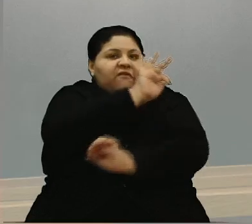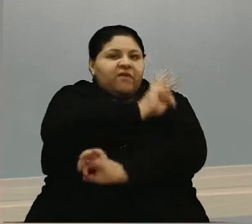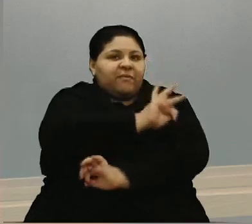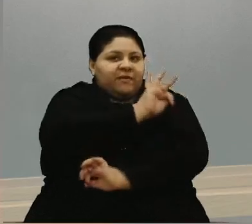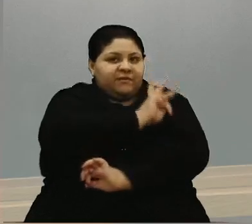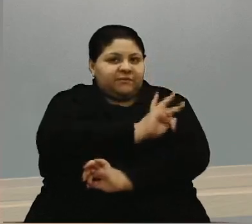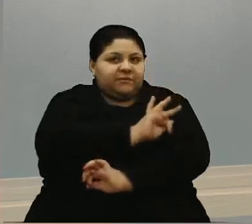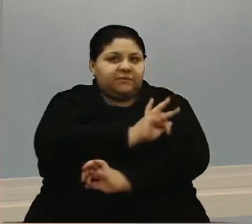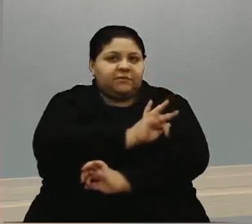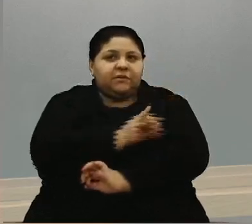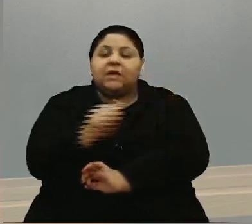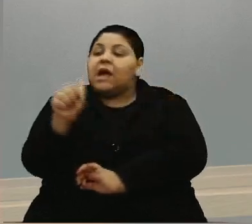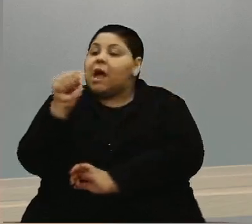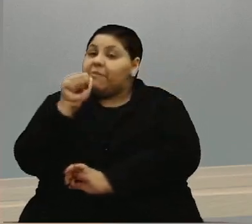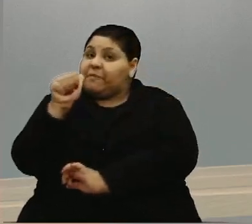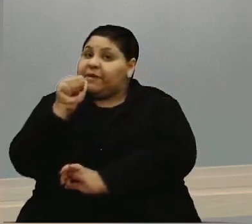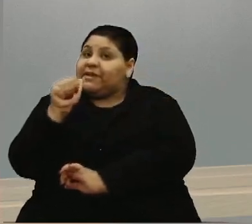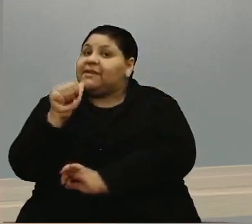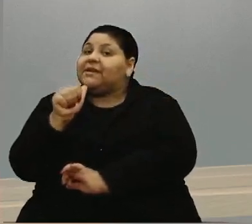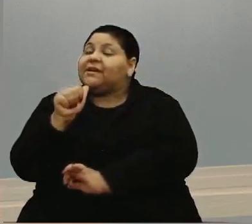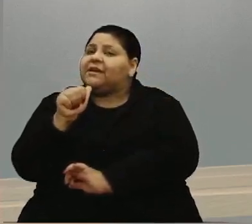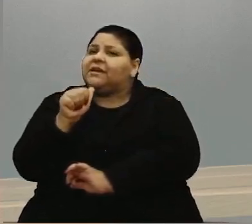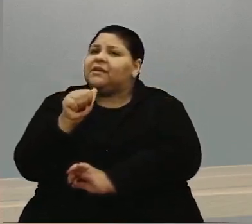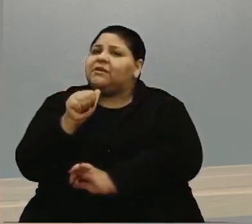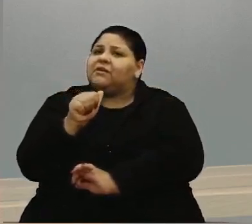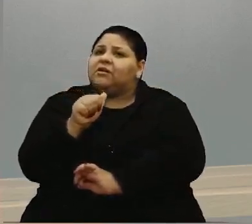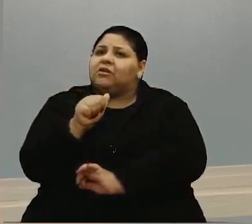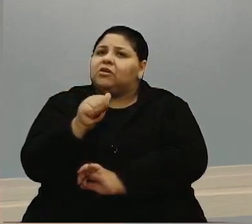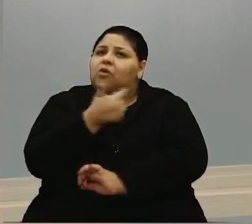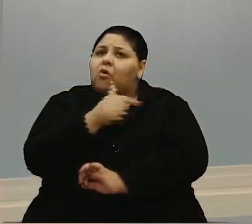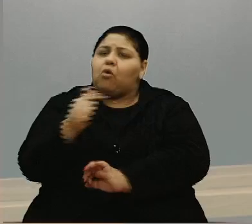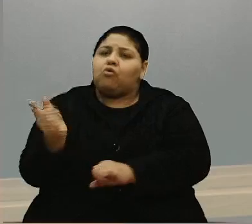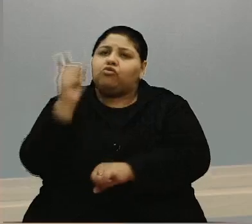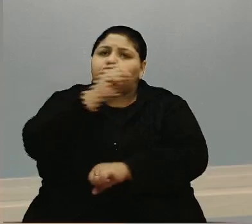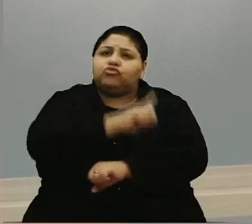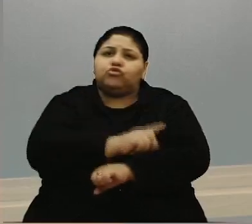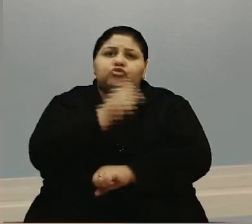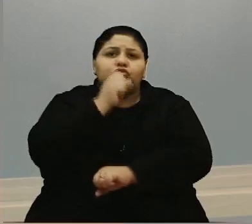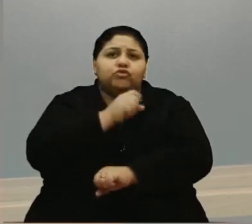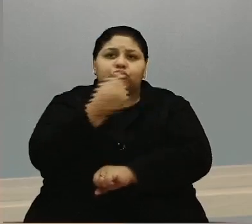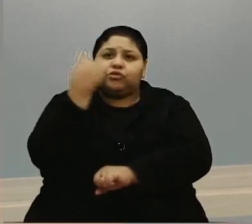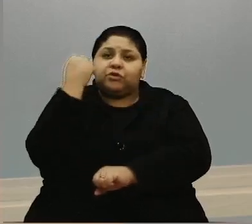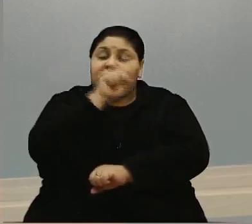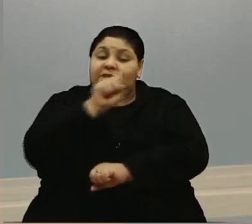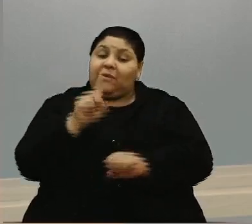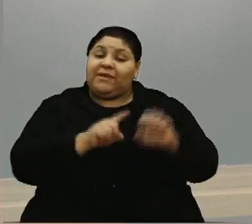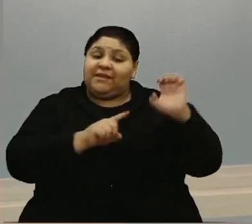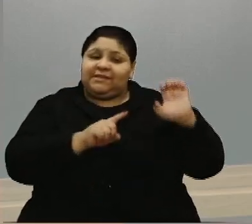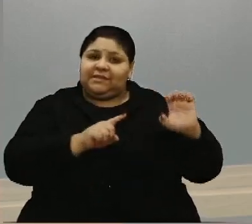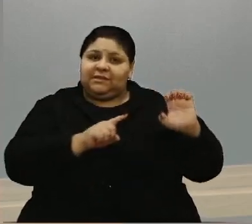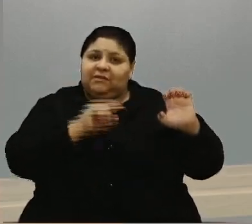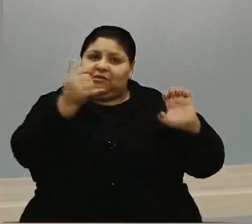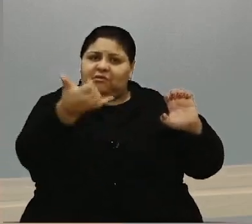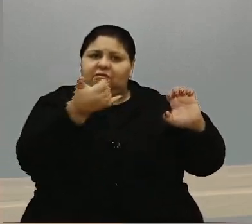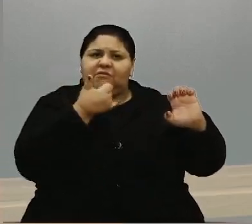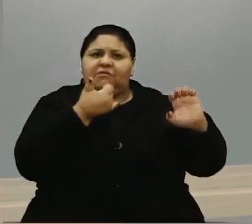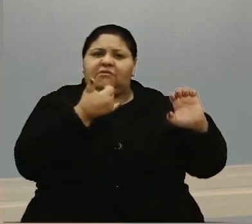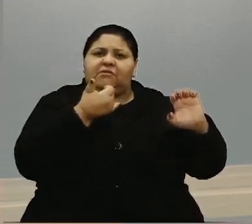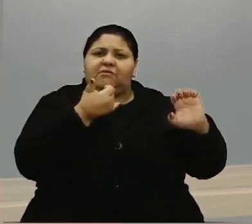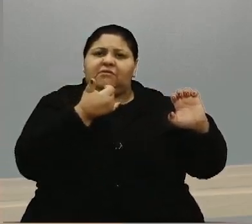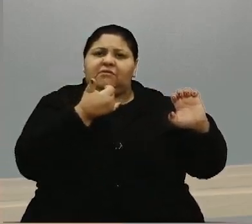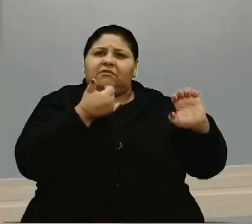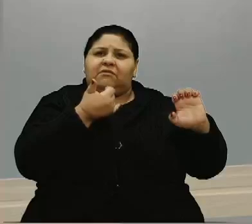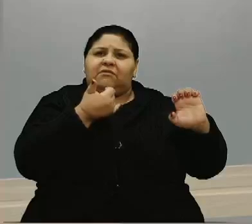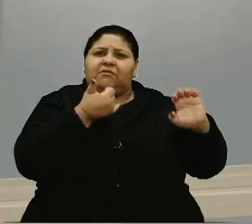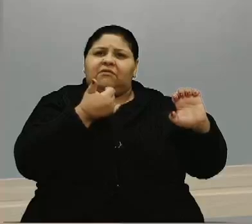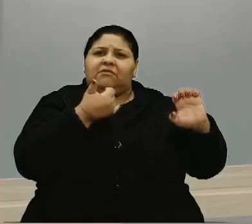A bebida, a mesma coisa. Outro dia, uma senhora que, pra vou dizer que não é da esquerda, me disse, quando eu vou lá,